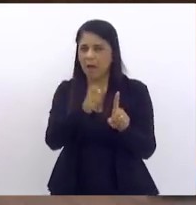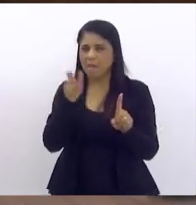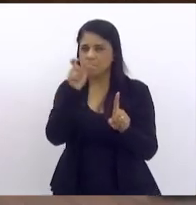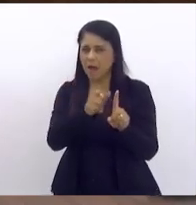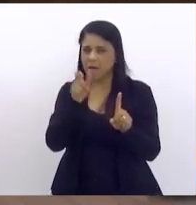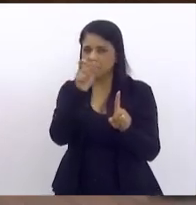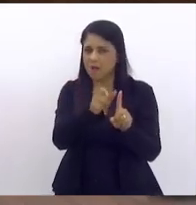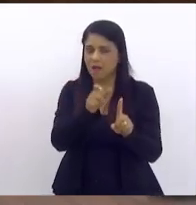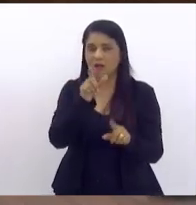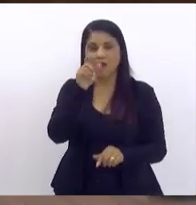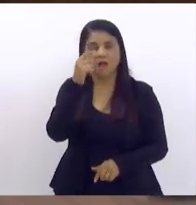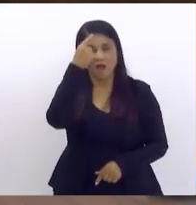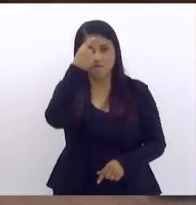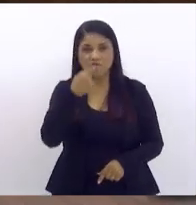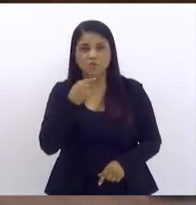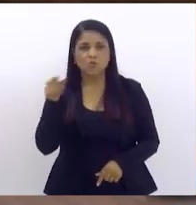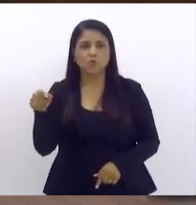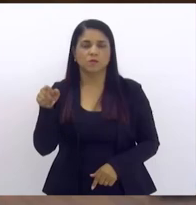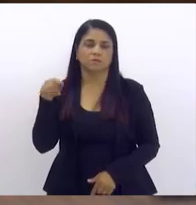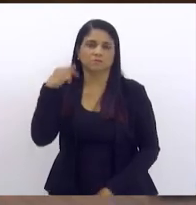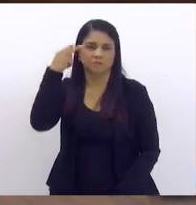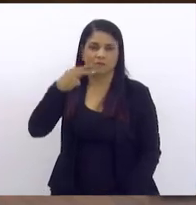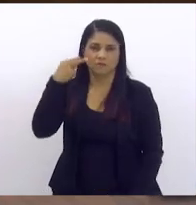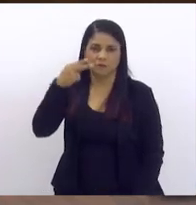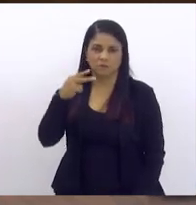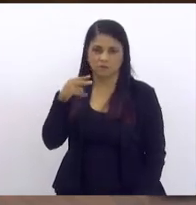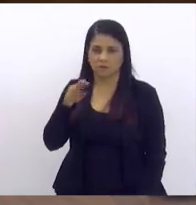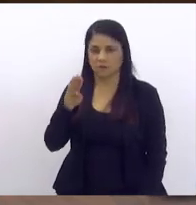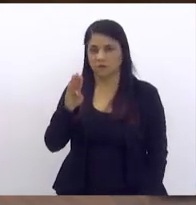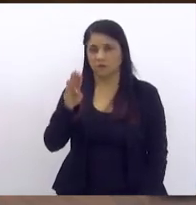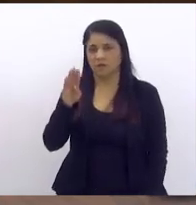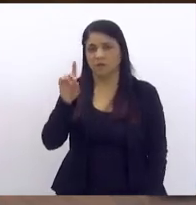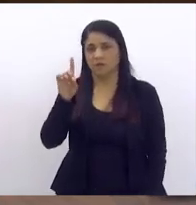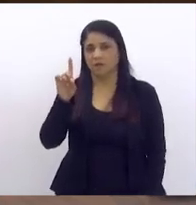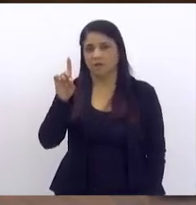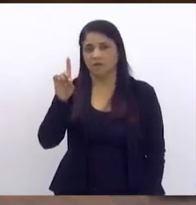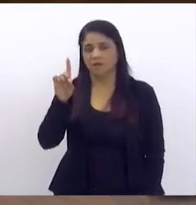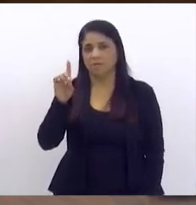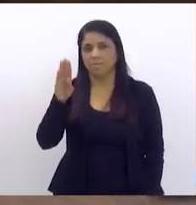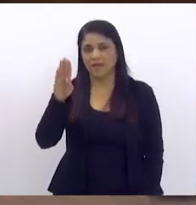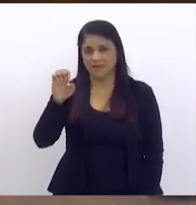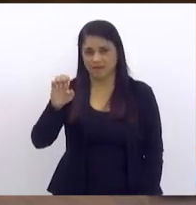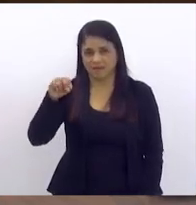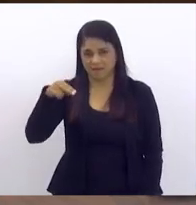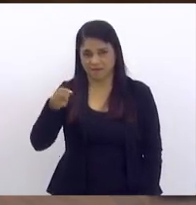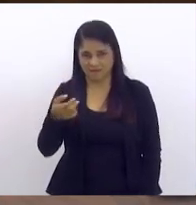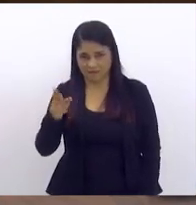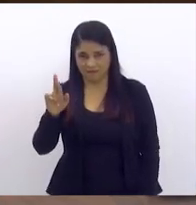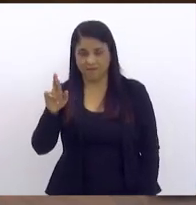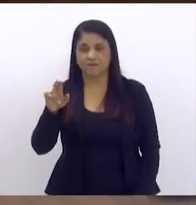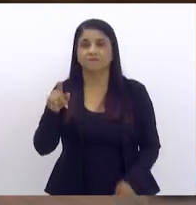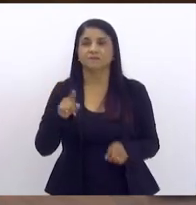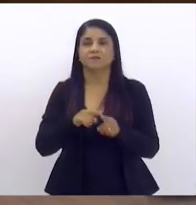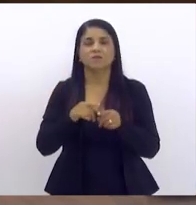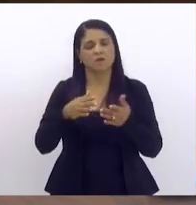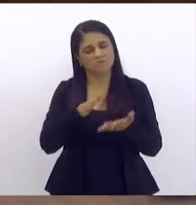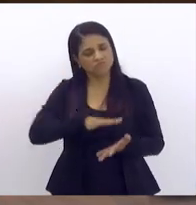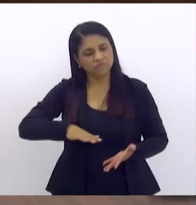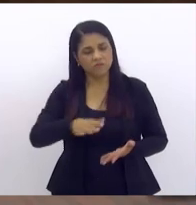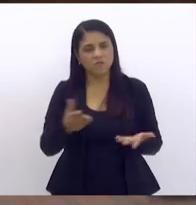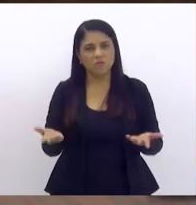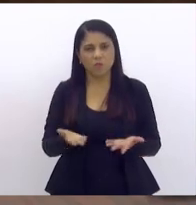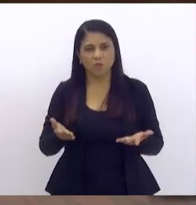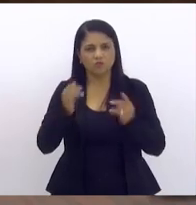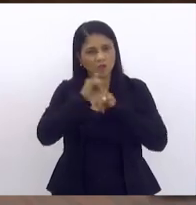desmedidas à figura de Beni. E ontem foi só mais um episódio desses. Então, quero usar também aqui esse espaço para me solidarizar com